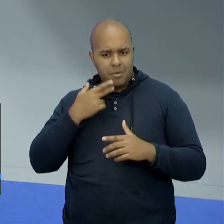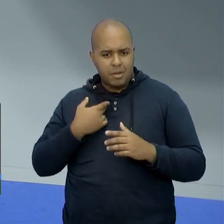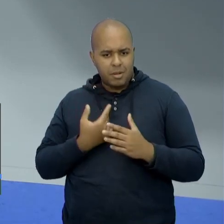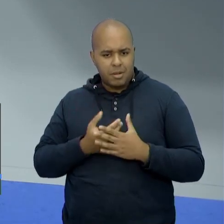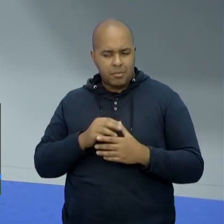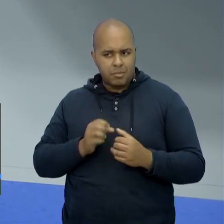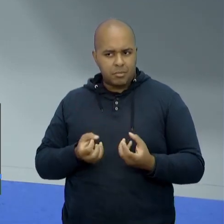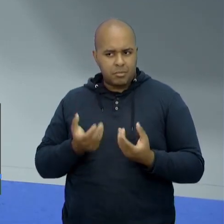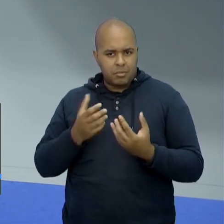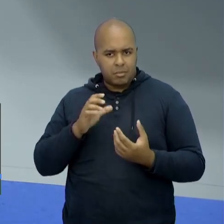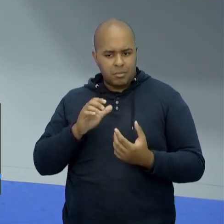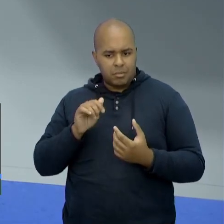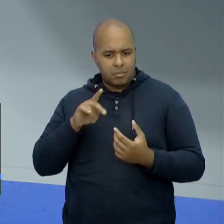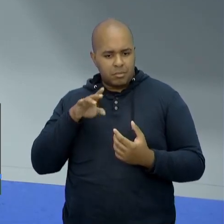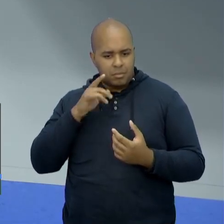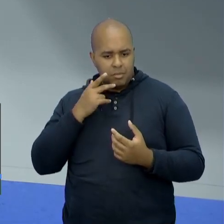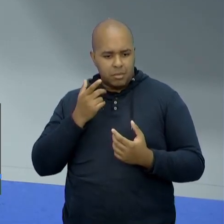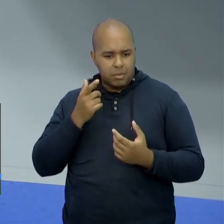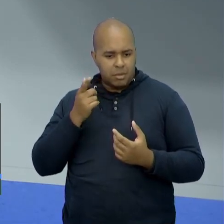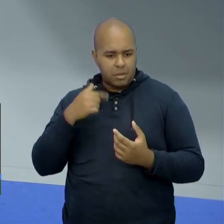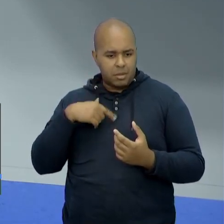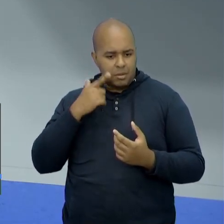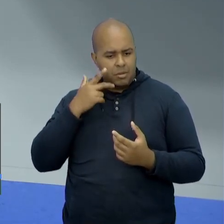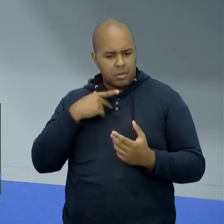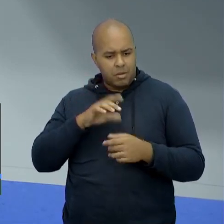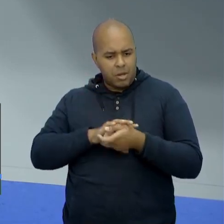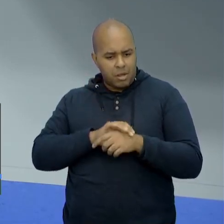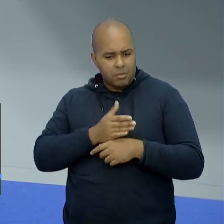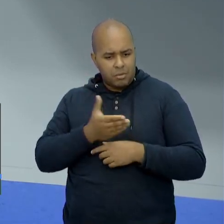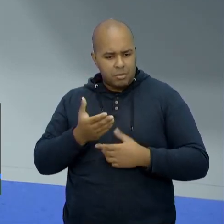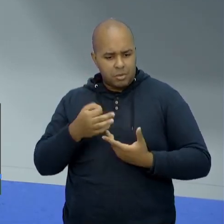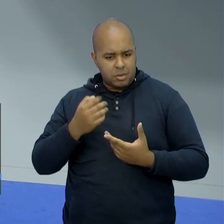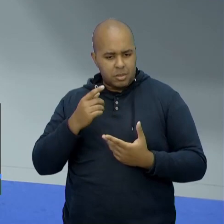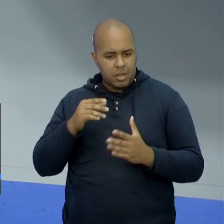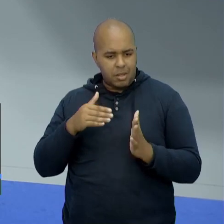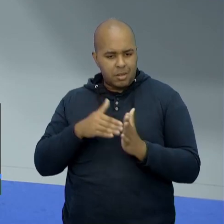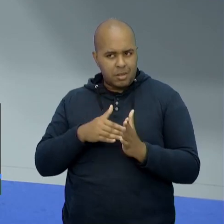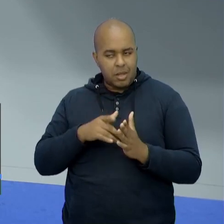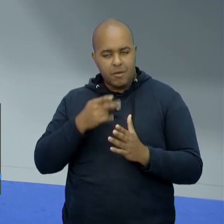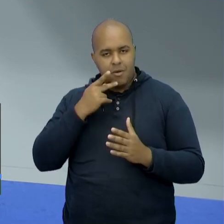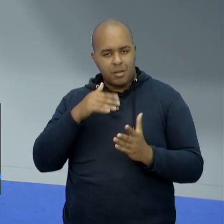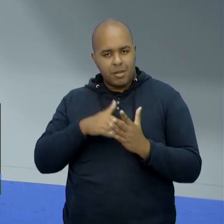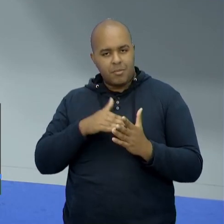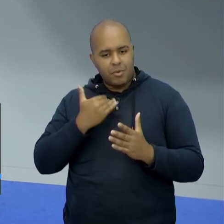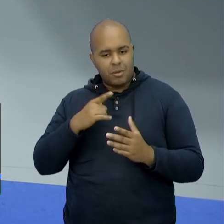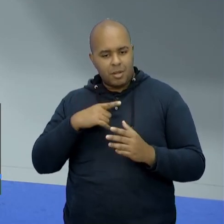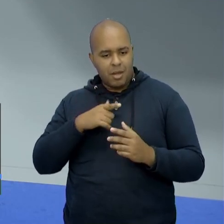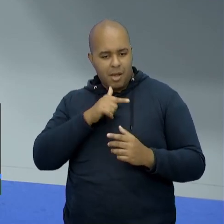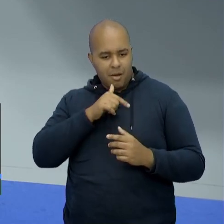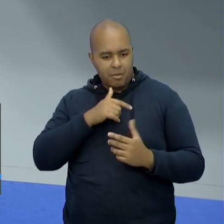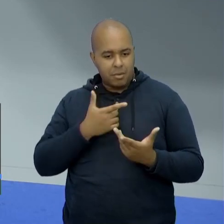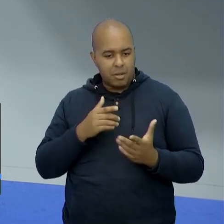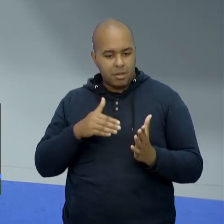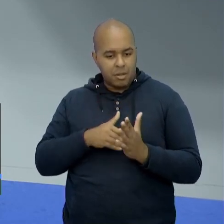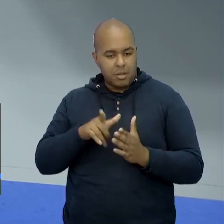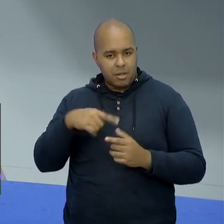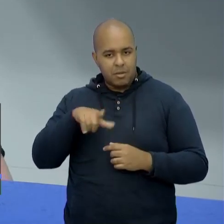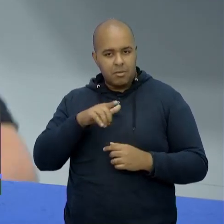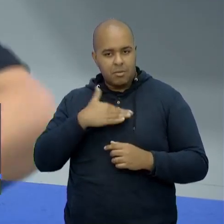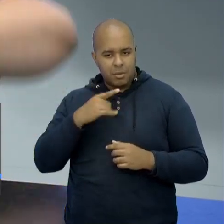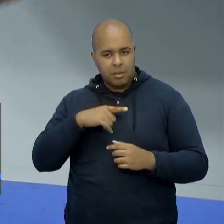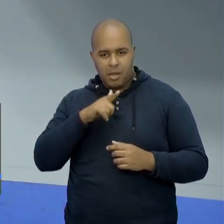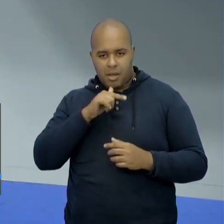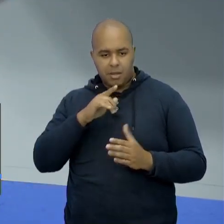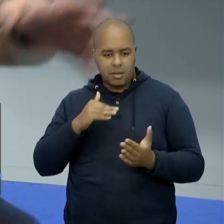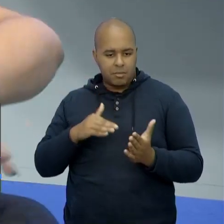emissão de carbono é que, cara, eu não vou, com certeza, eu garanto pra vocês, até eu morrer vai ter água. Até eu morrer vai ter água,